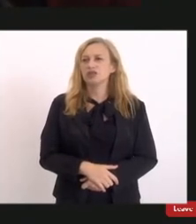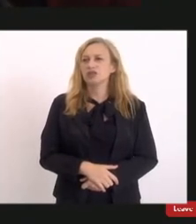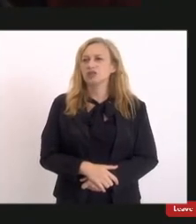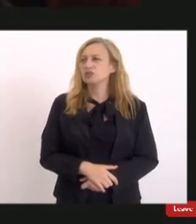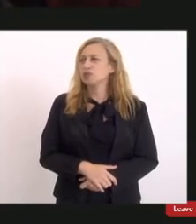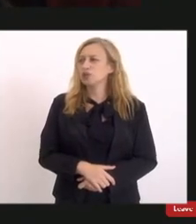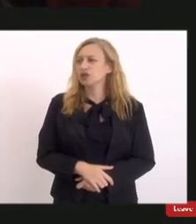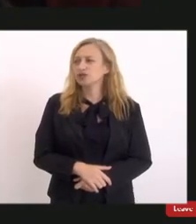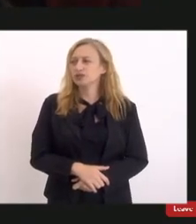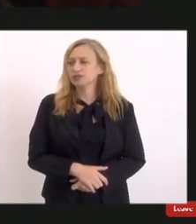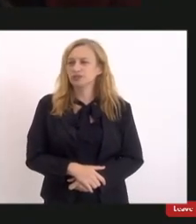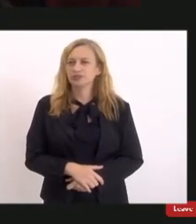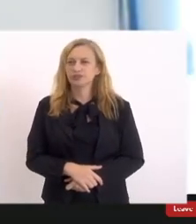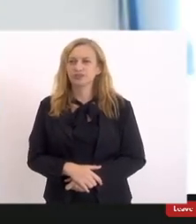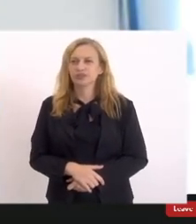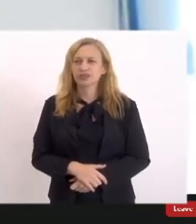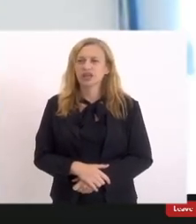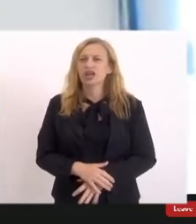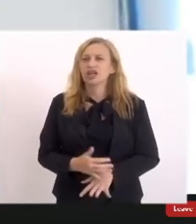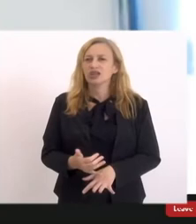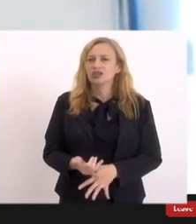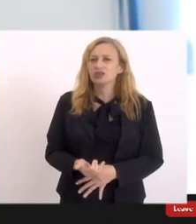Muito obrigado, Ângelo. Desculpa aí